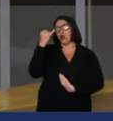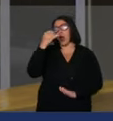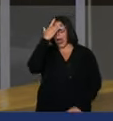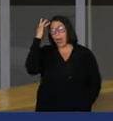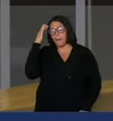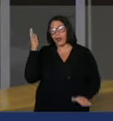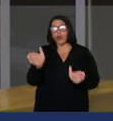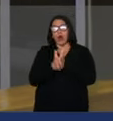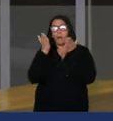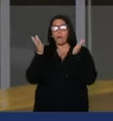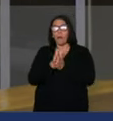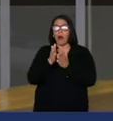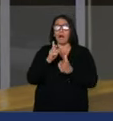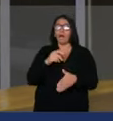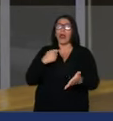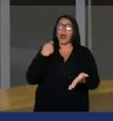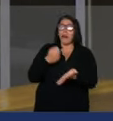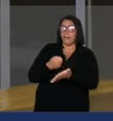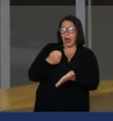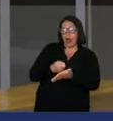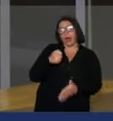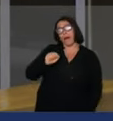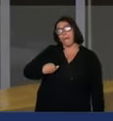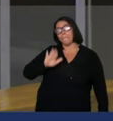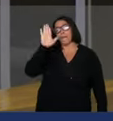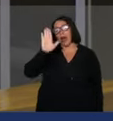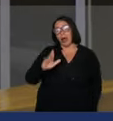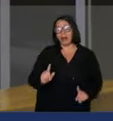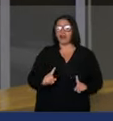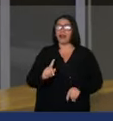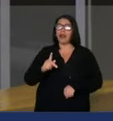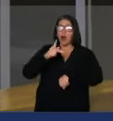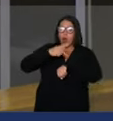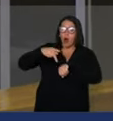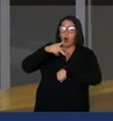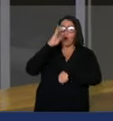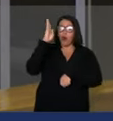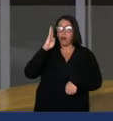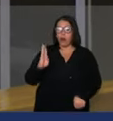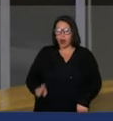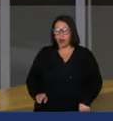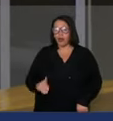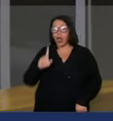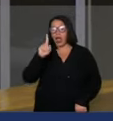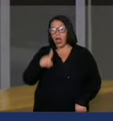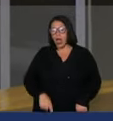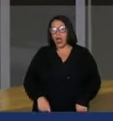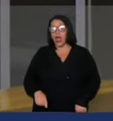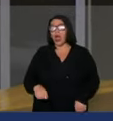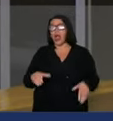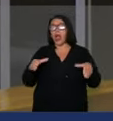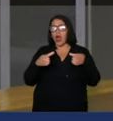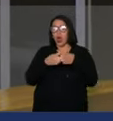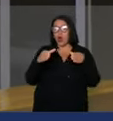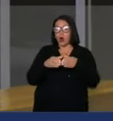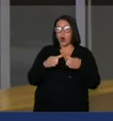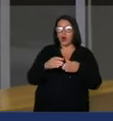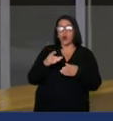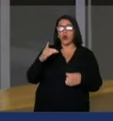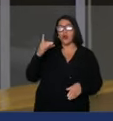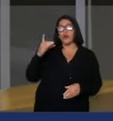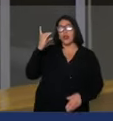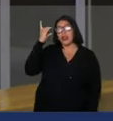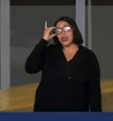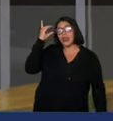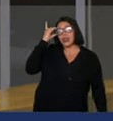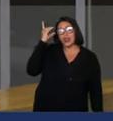classe média. E é isso que eles querem fazer com o país, é a receita da bancarrota do governo Dilma, que eles